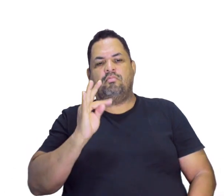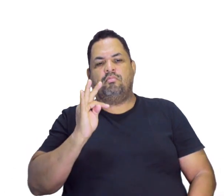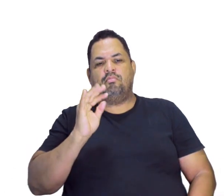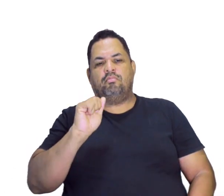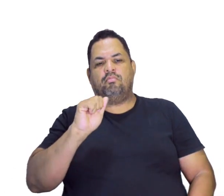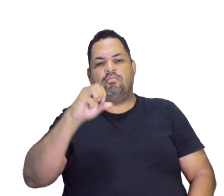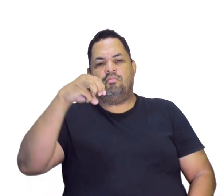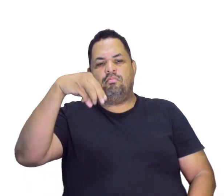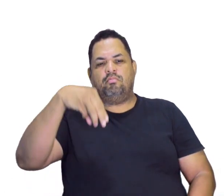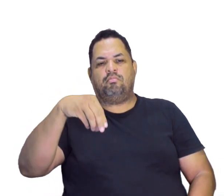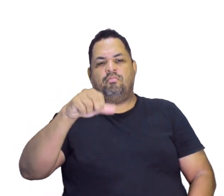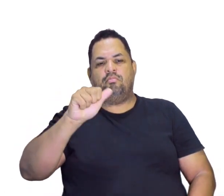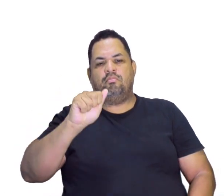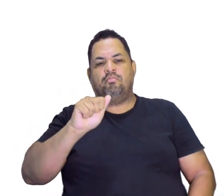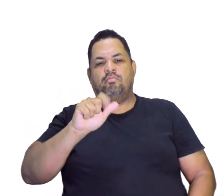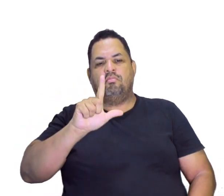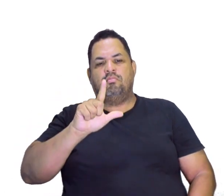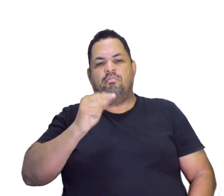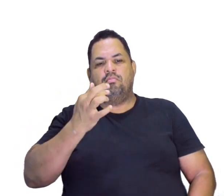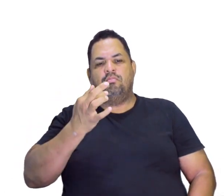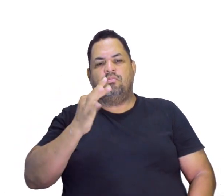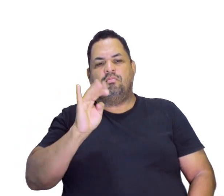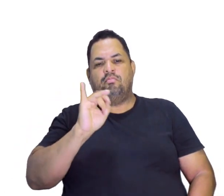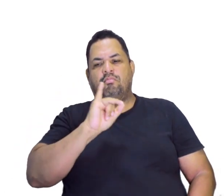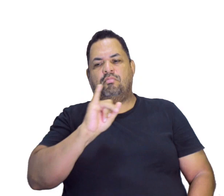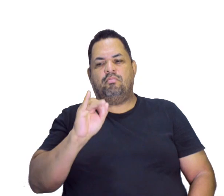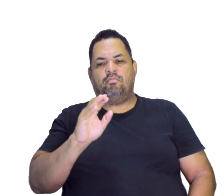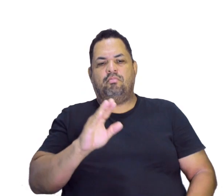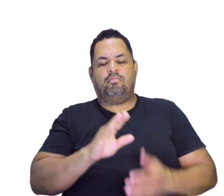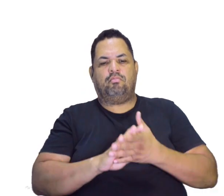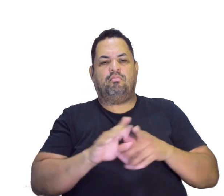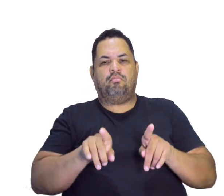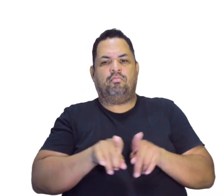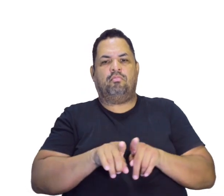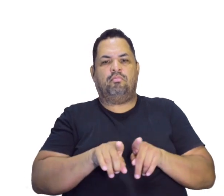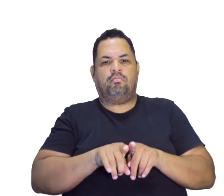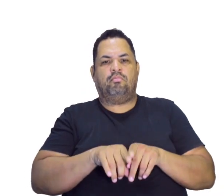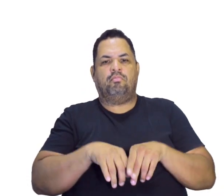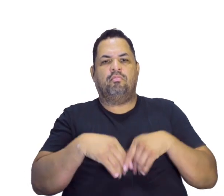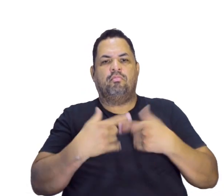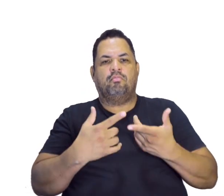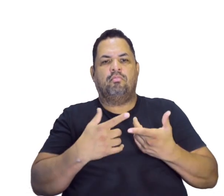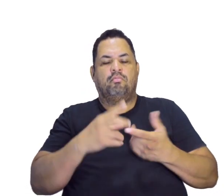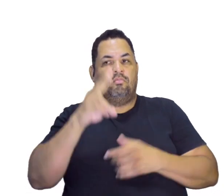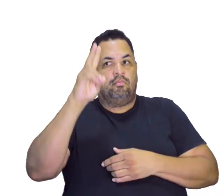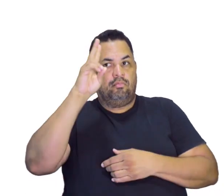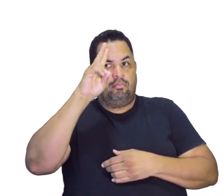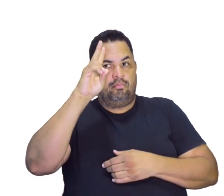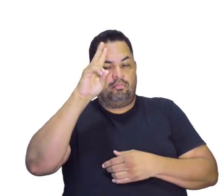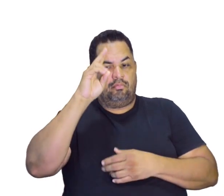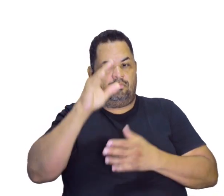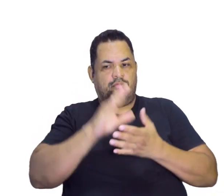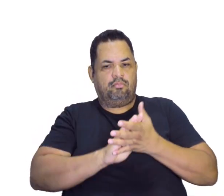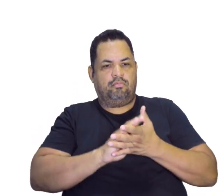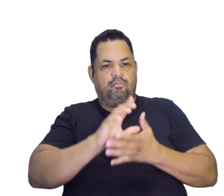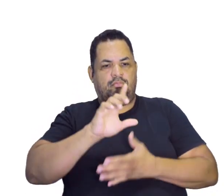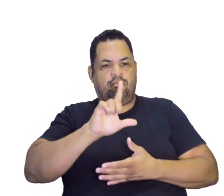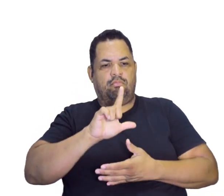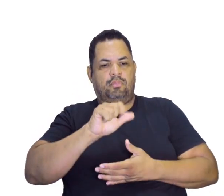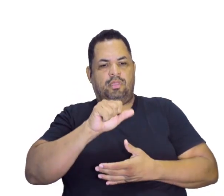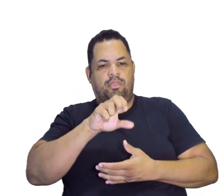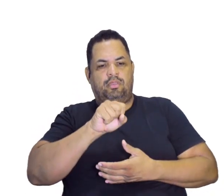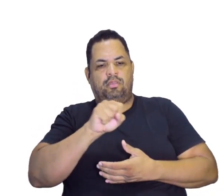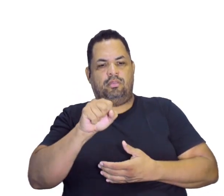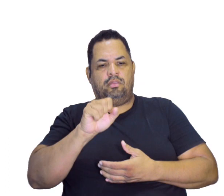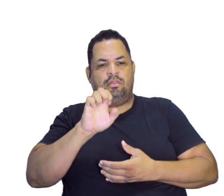você que o Lazar Segal fez em 1913 a primeira exposição, né, com